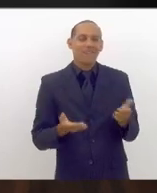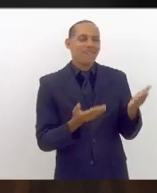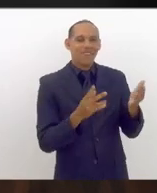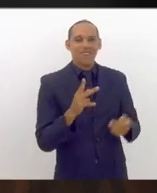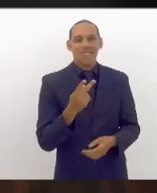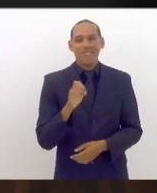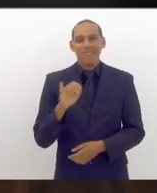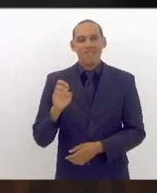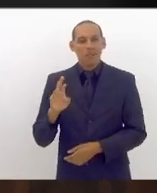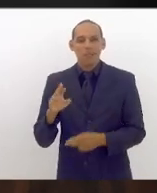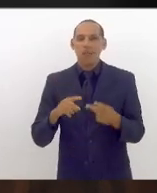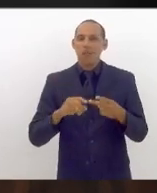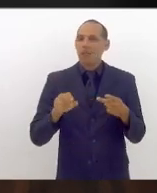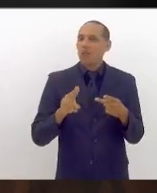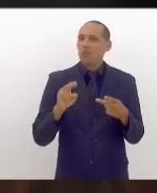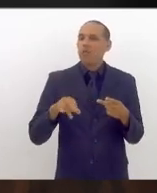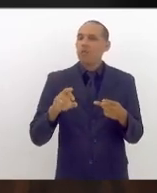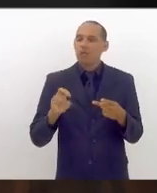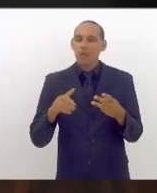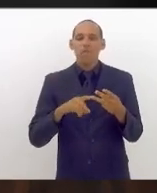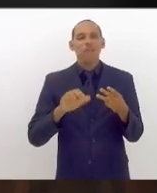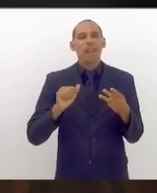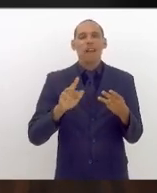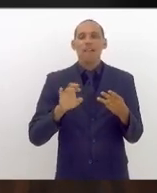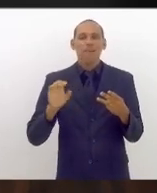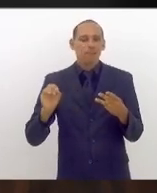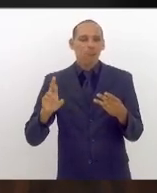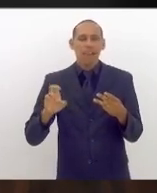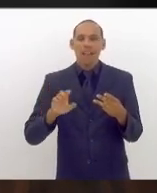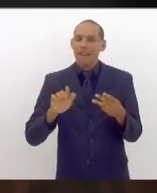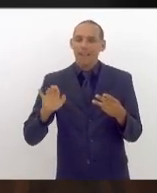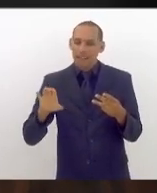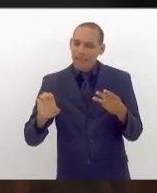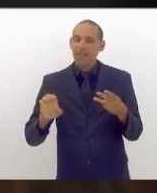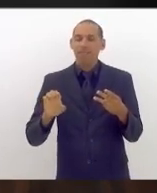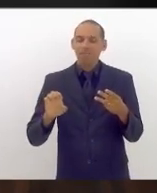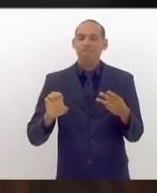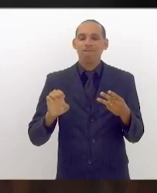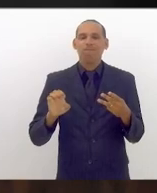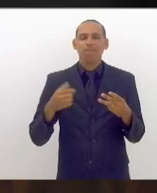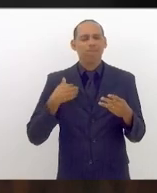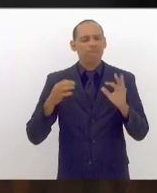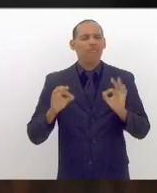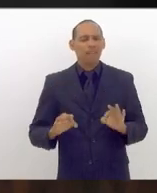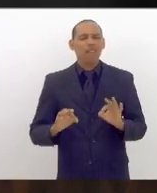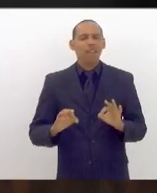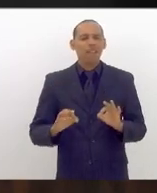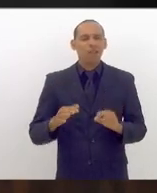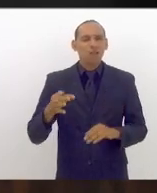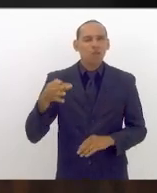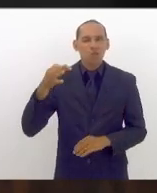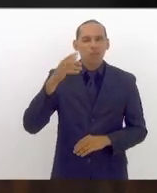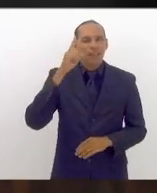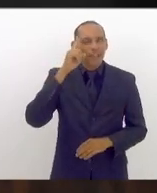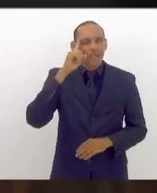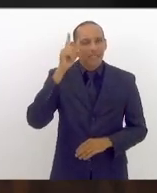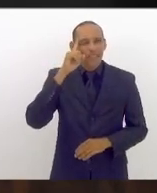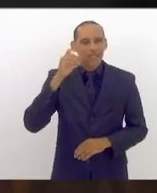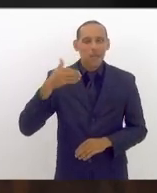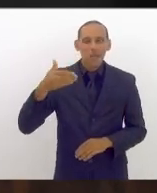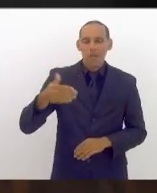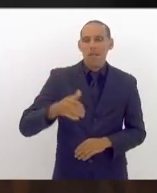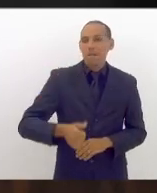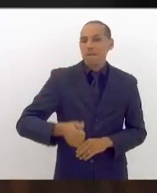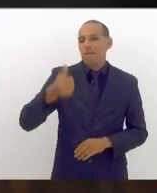pelo Heitor pelo Júnior por todos do afroreg e eu tenho certeza que dias melhores virão para todo estado do Rio de Janeiro